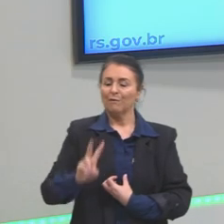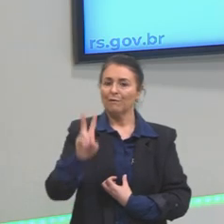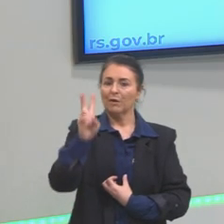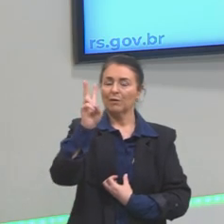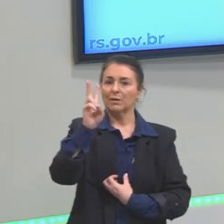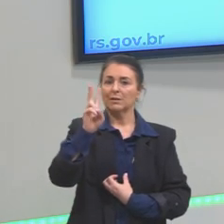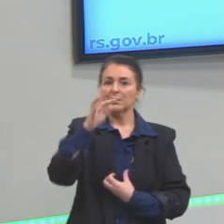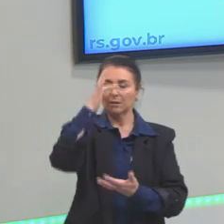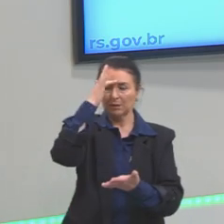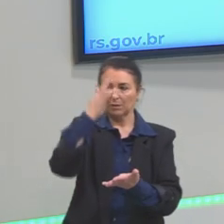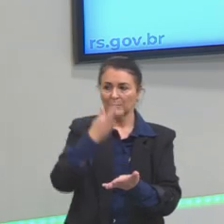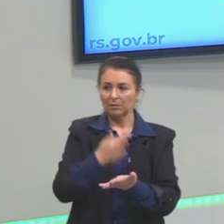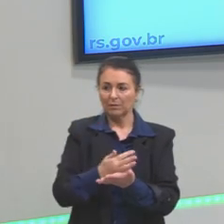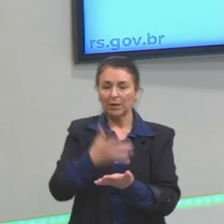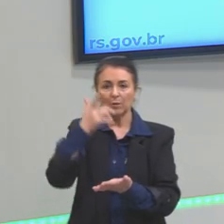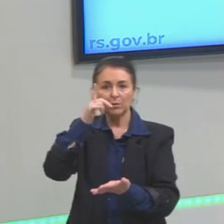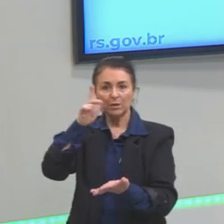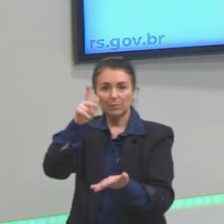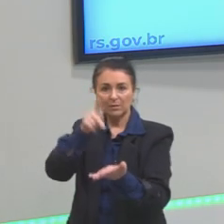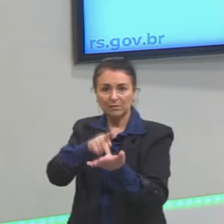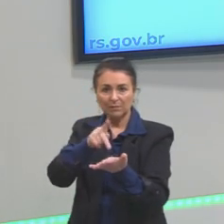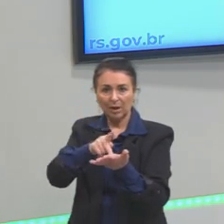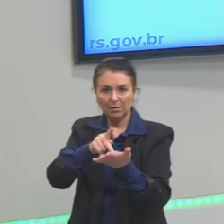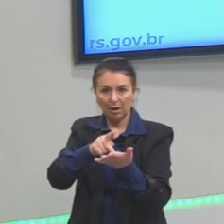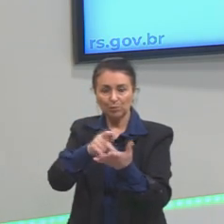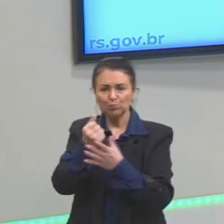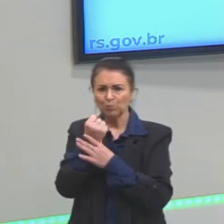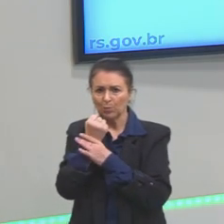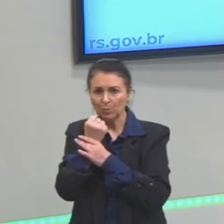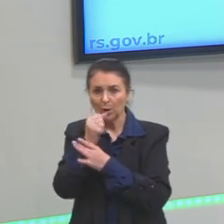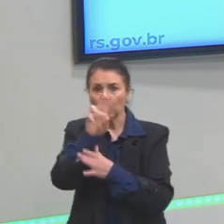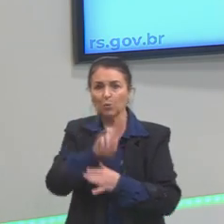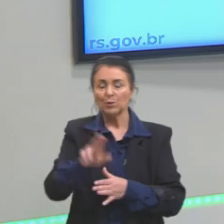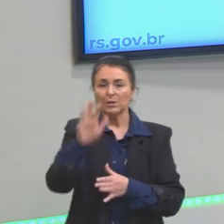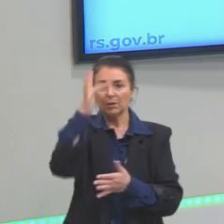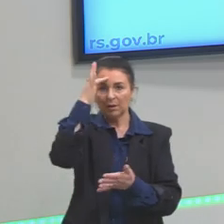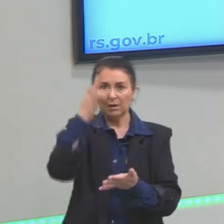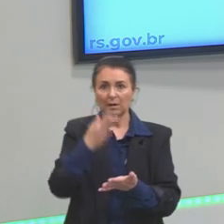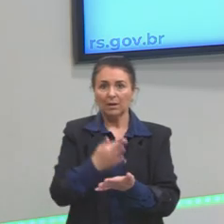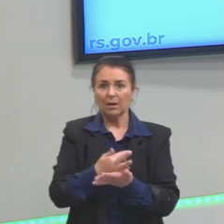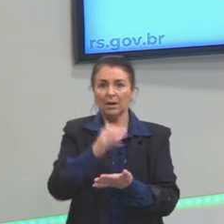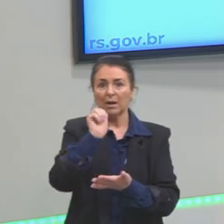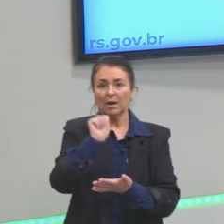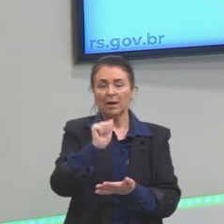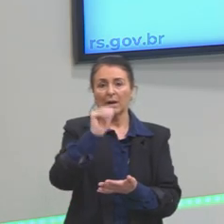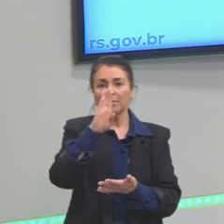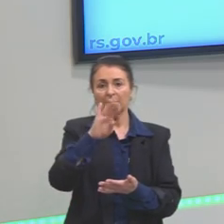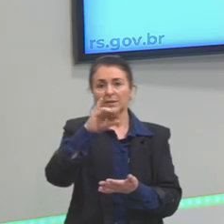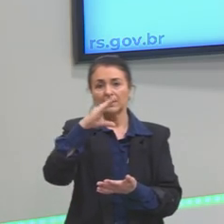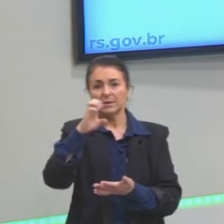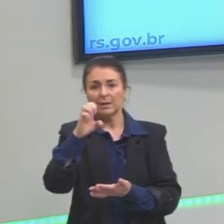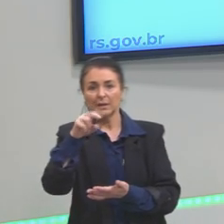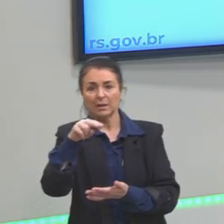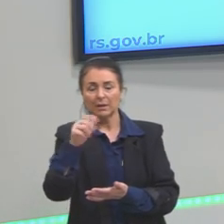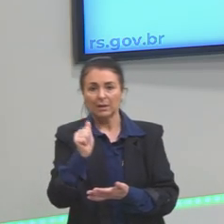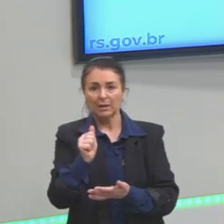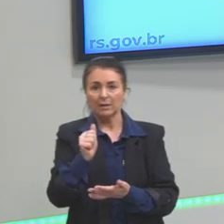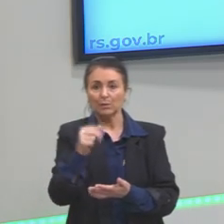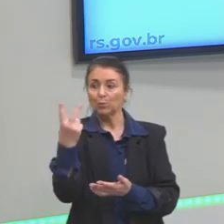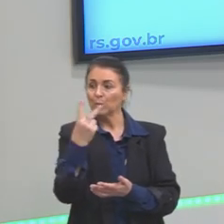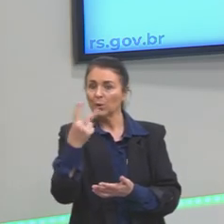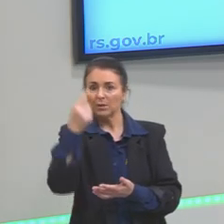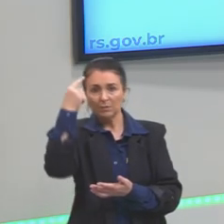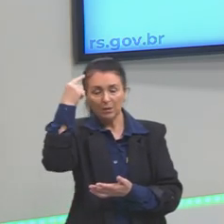chegamos as verdades absolutas pela fé avicena aqui avicena e averróis são dois pensadores